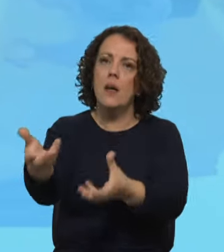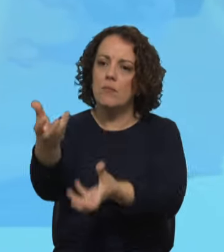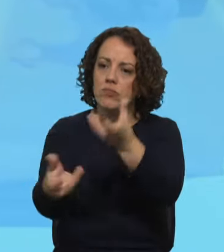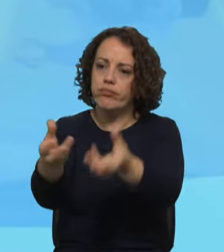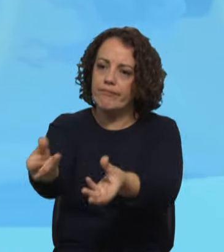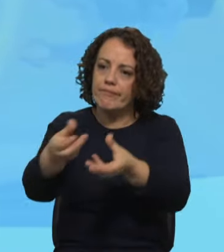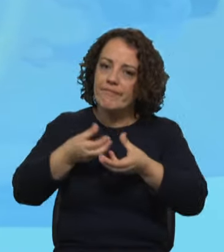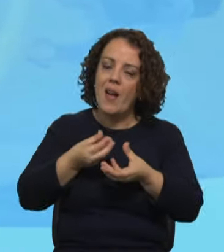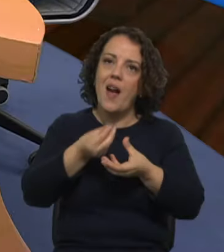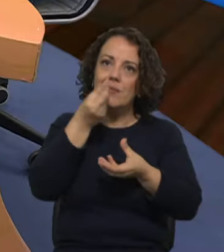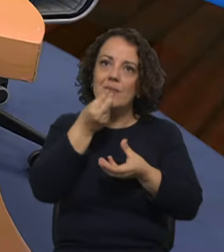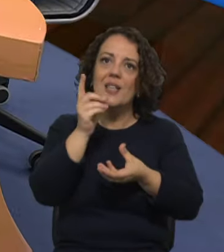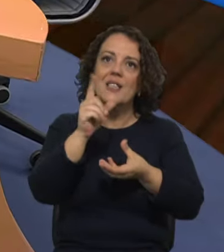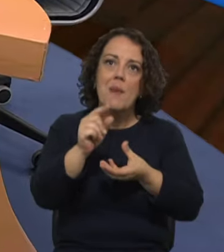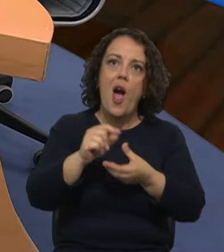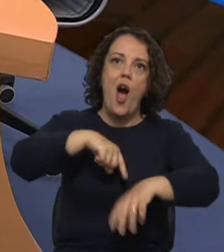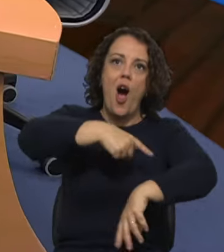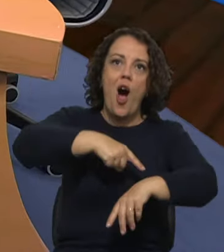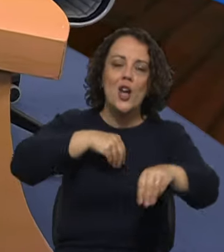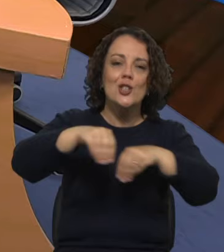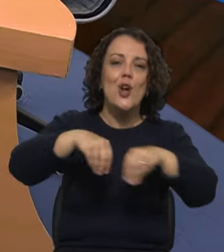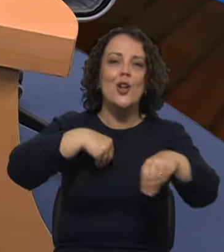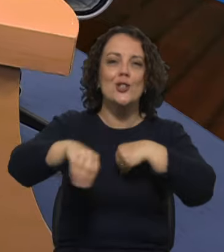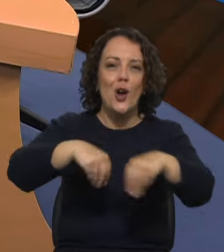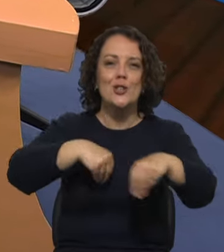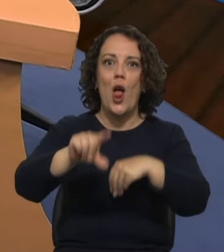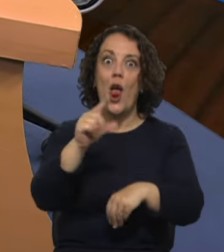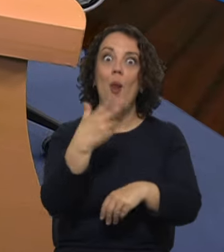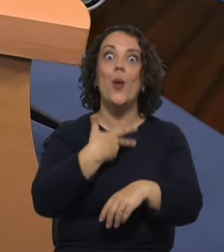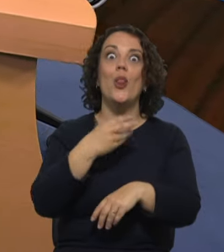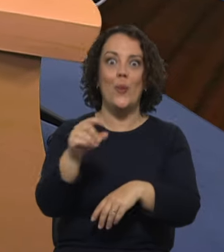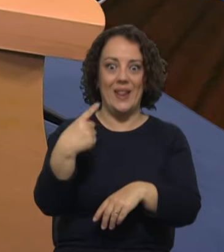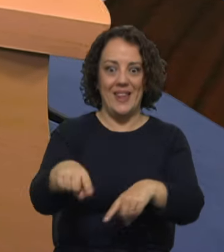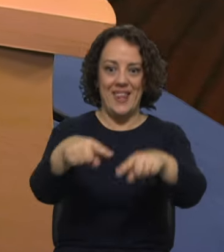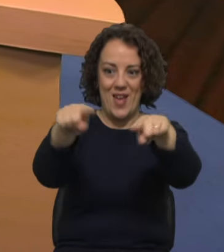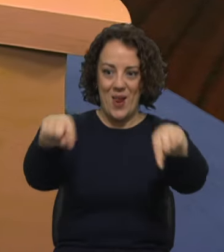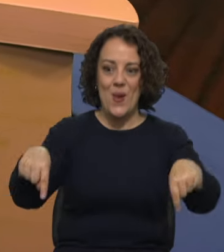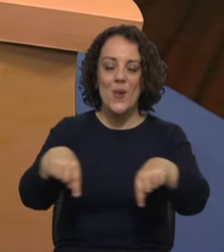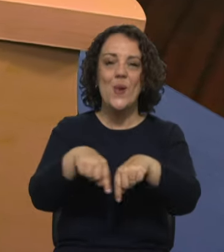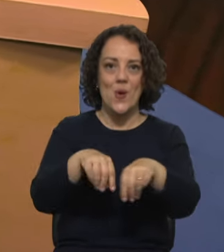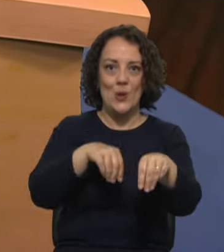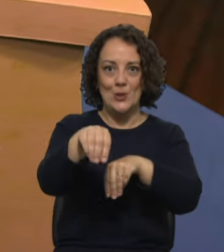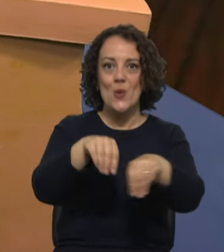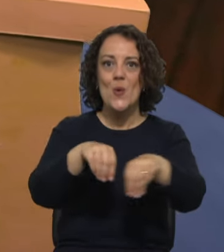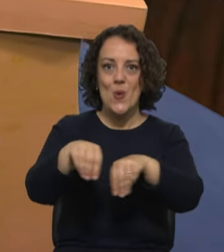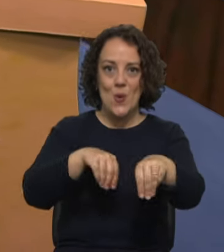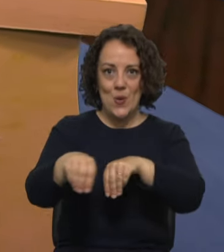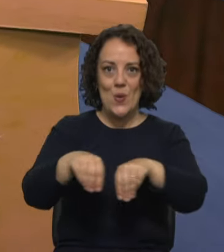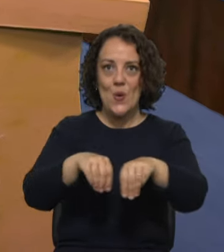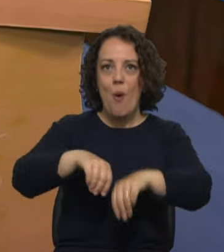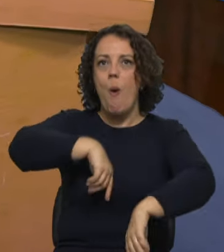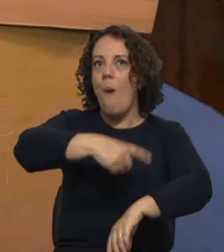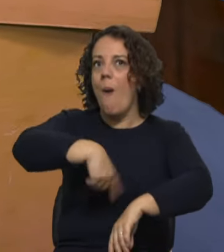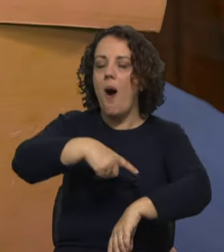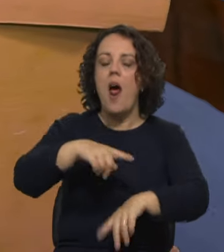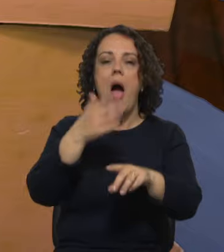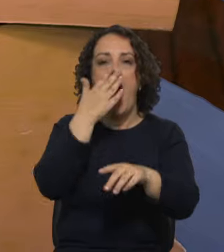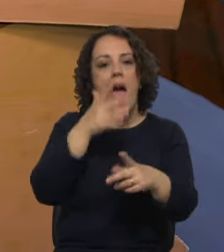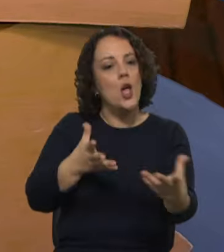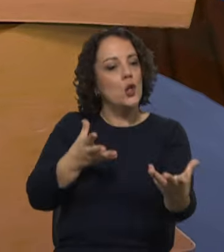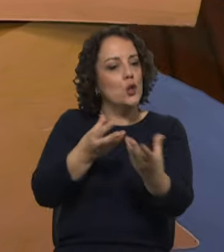sentados horas a jogar a jogar os jogos Porque ela tinha um jogo de taboleiro e e e no fundo este estar junto é que